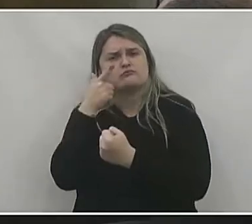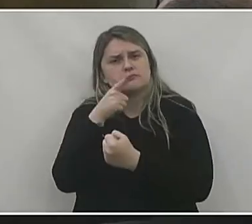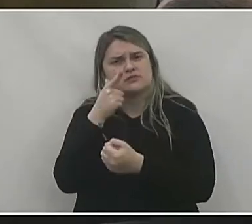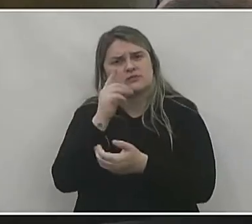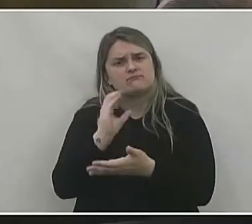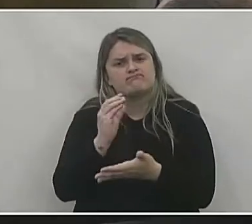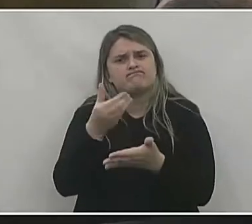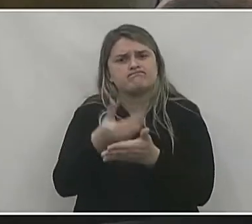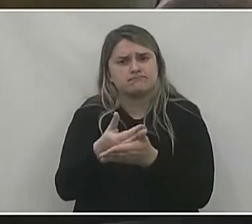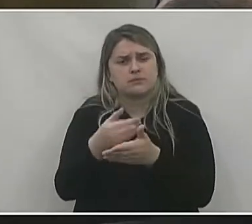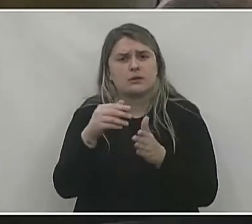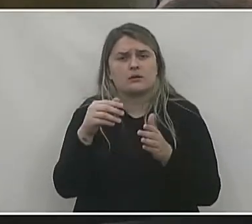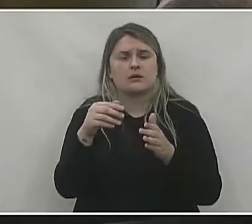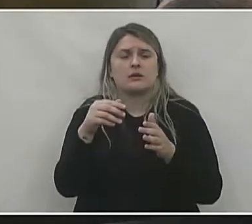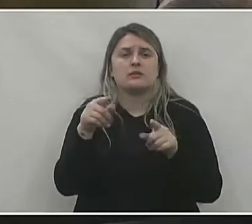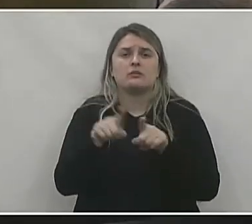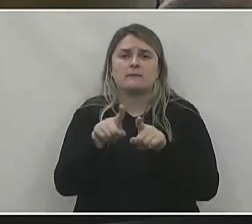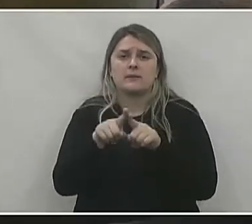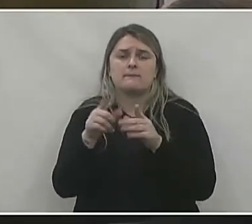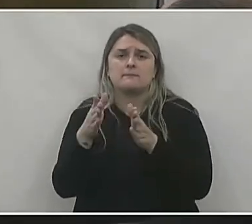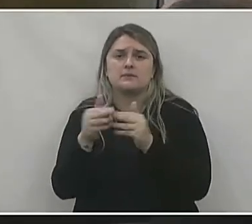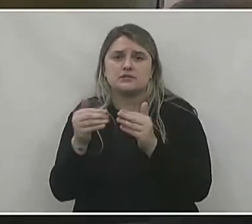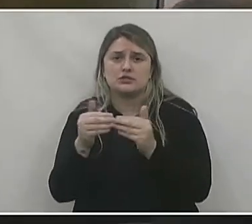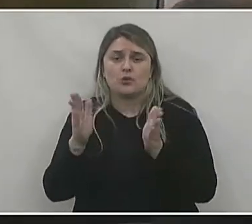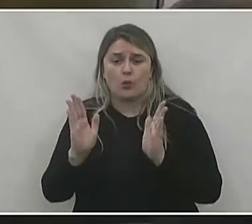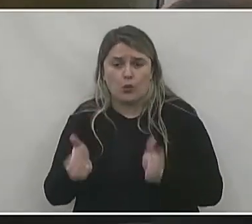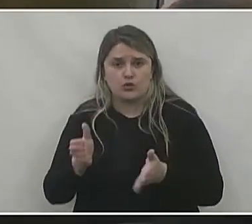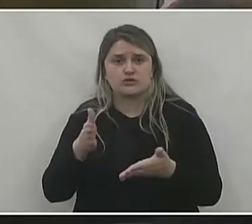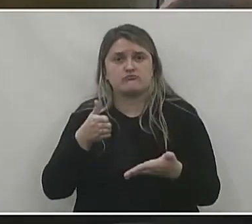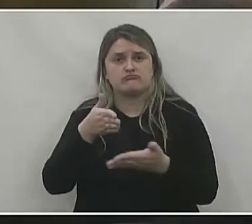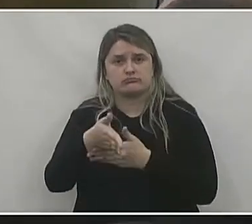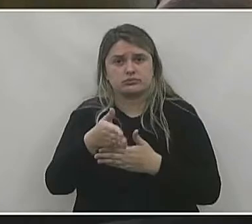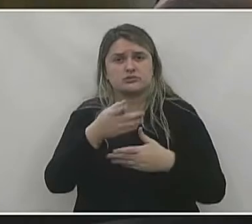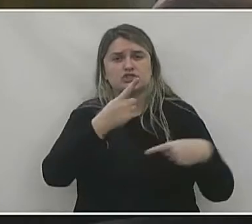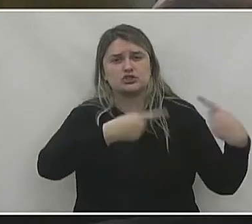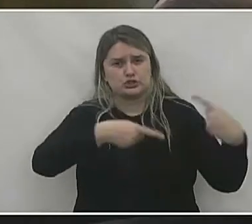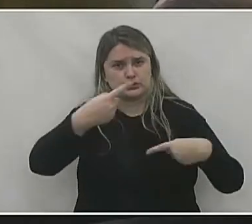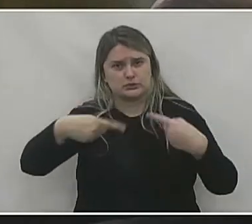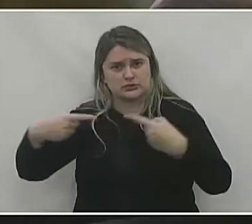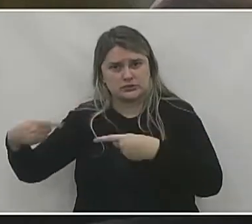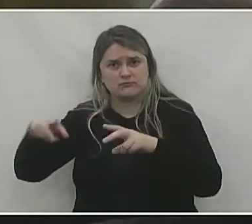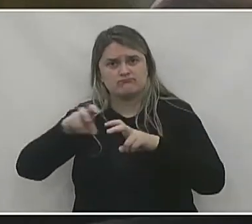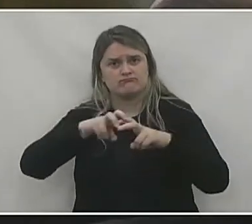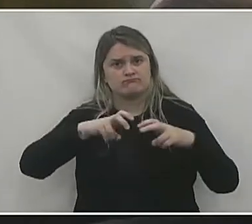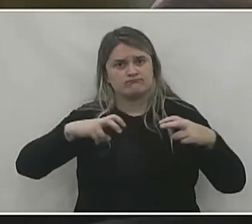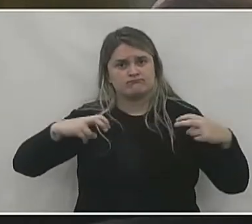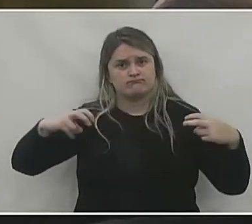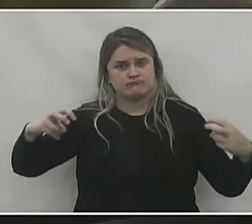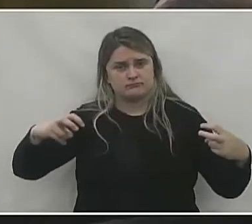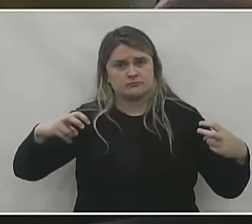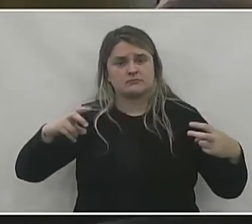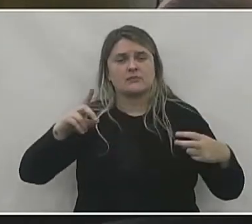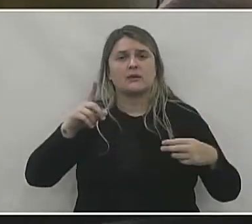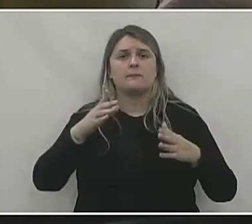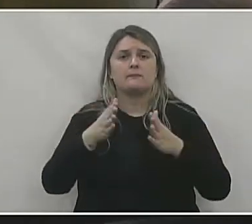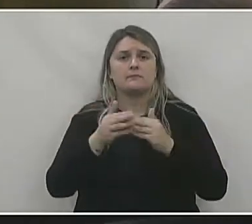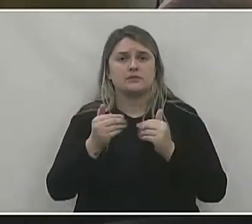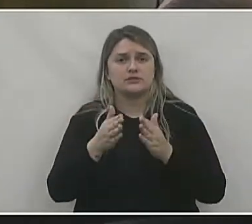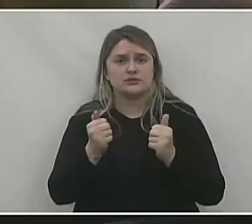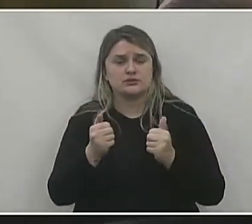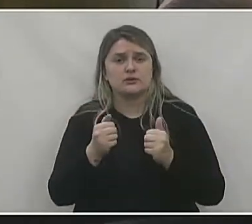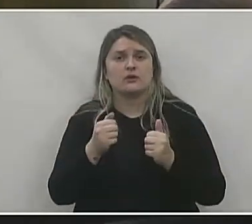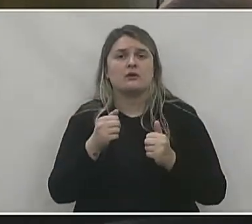ao projeto, e também num requerimento que está entrando hoje, nesta noite, na Casa de Leis, em indicação, na